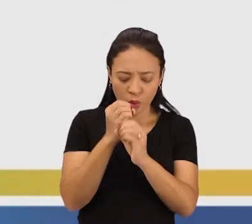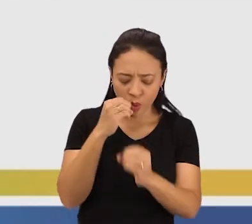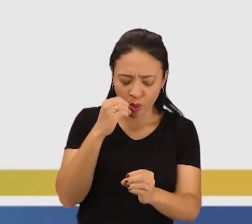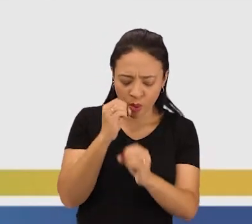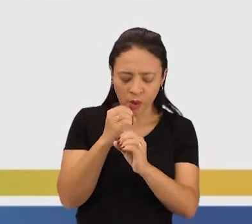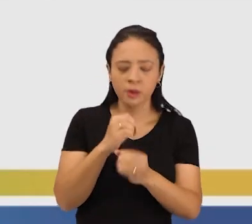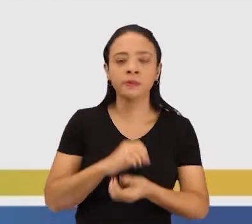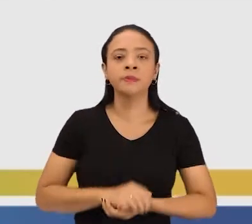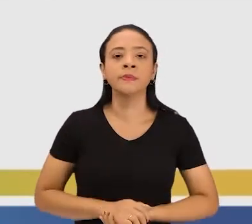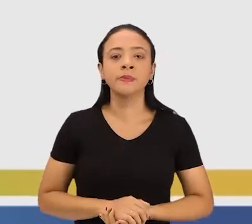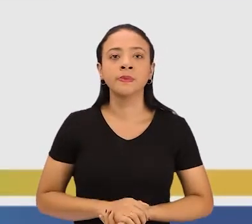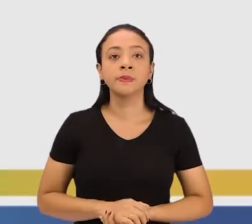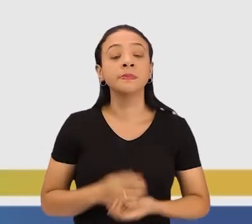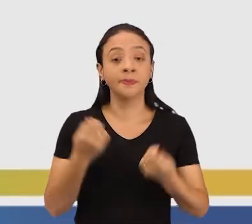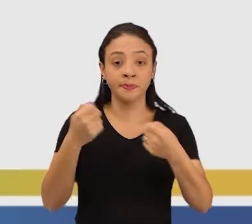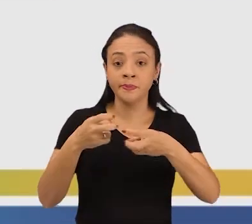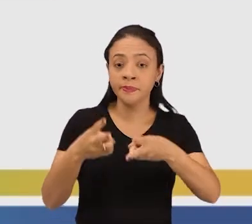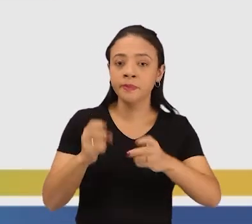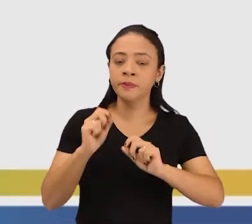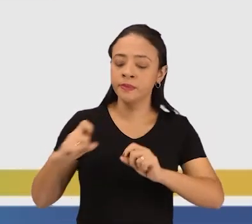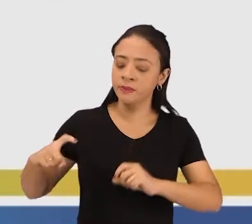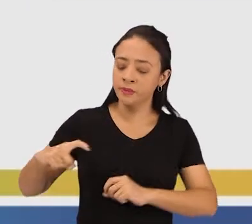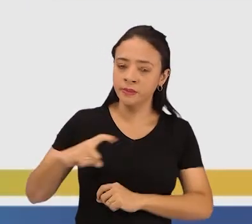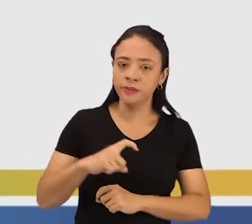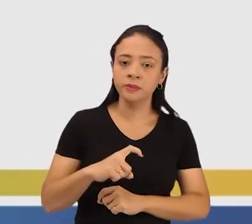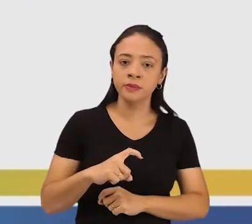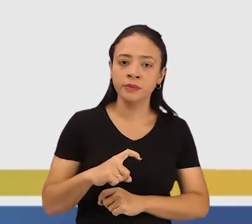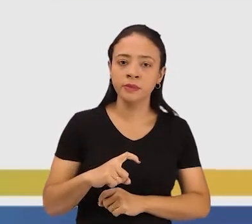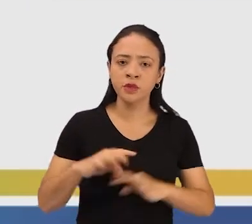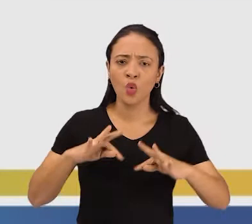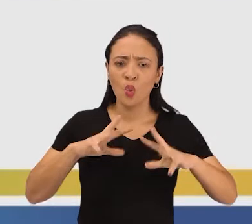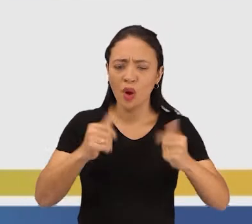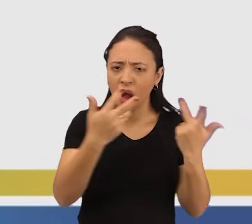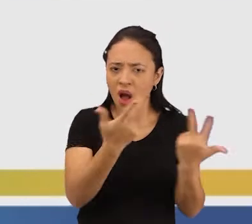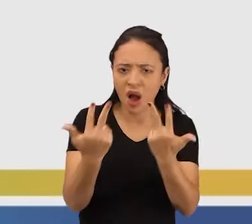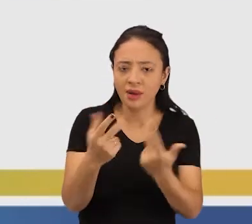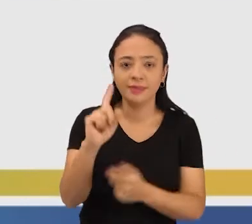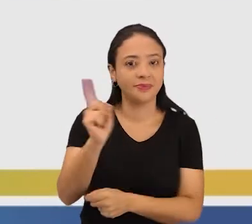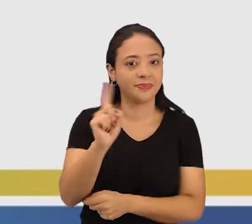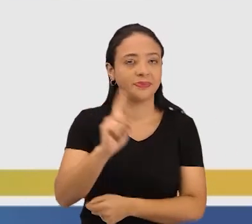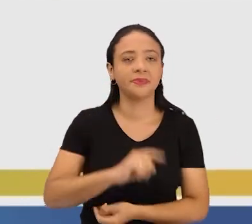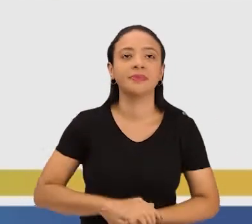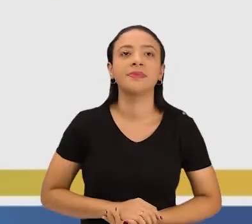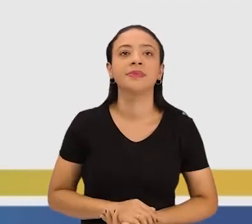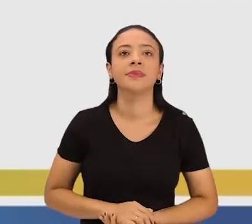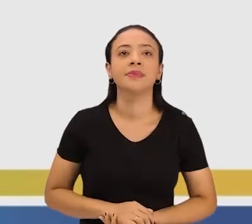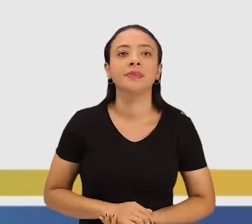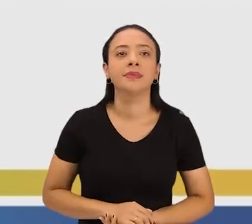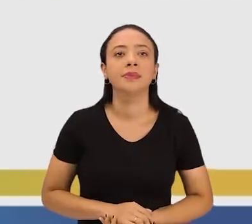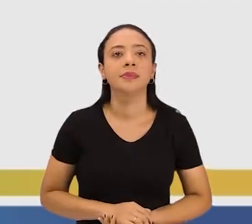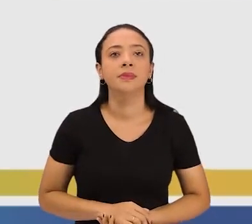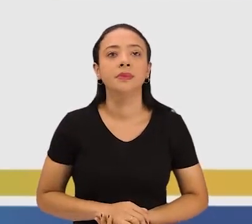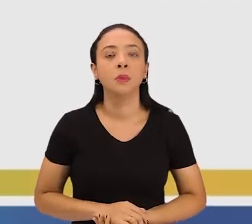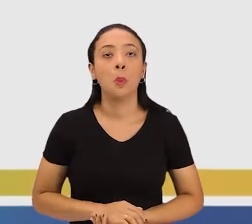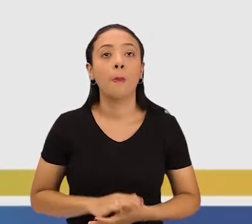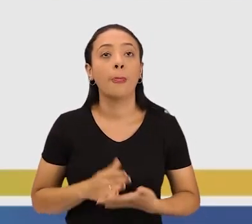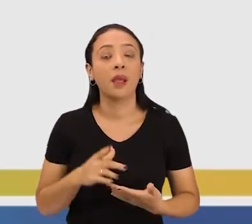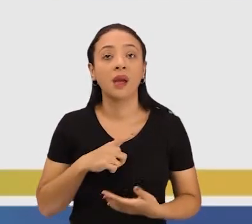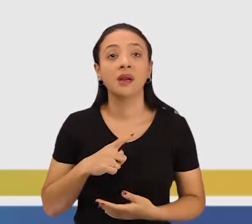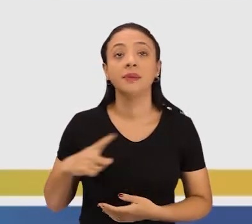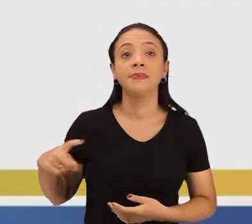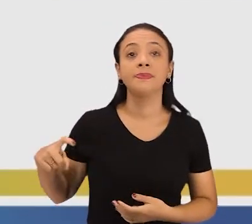microscópio. A gente vai perceber que as bactérias elas não são todas iguais. E aí a gente vai ter